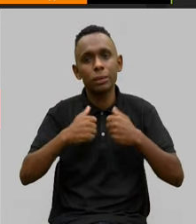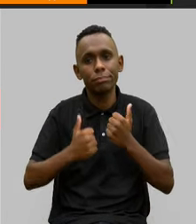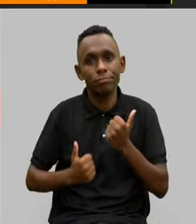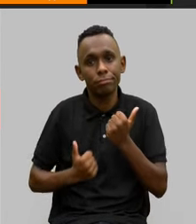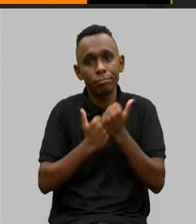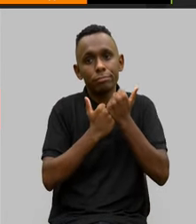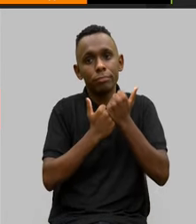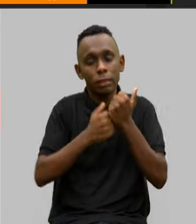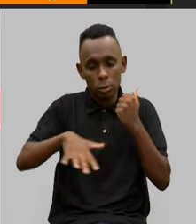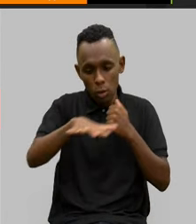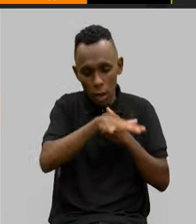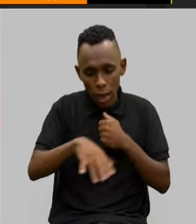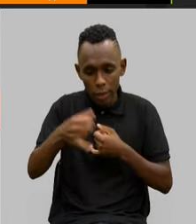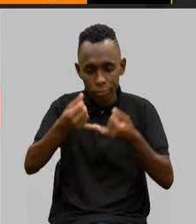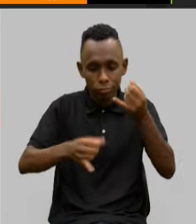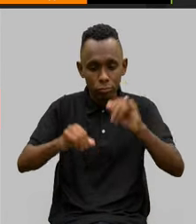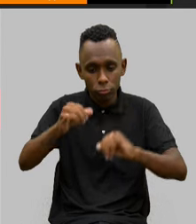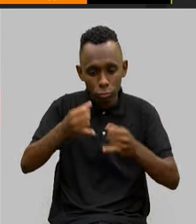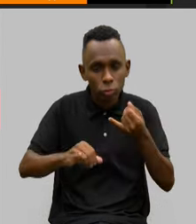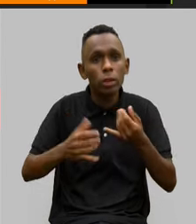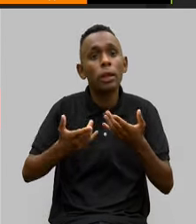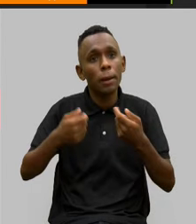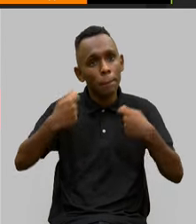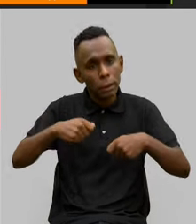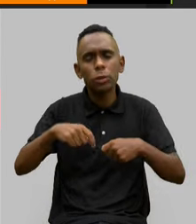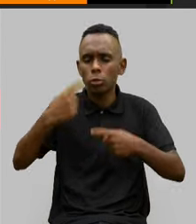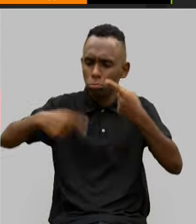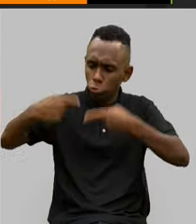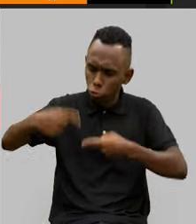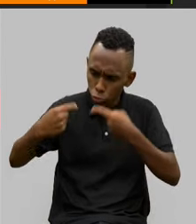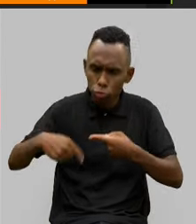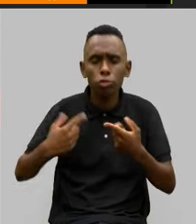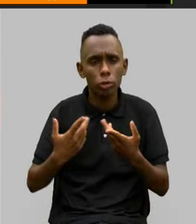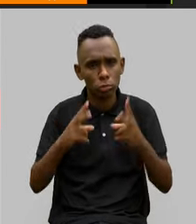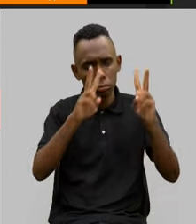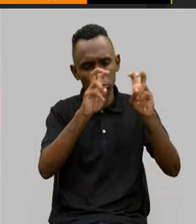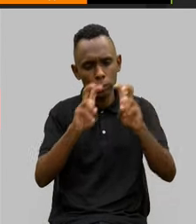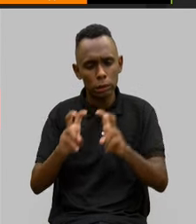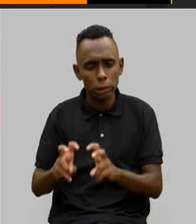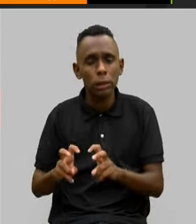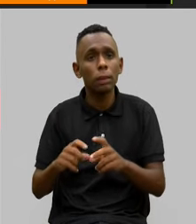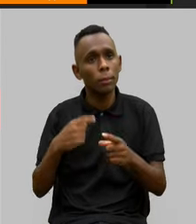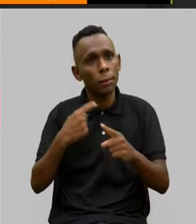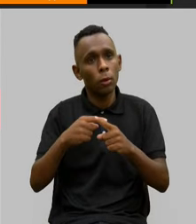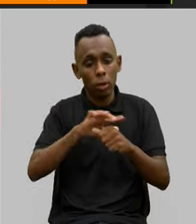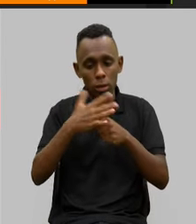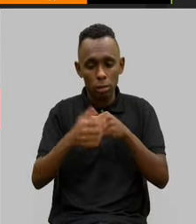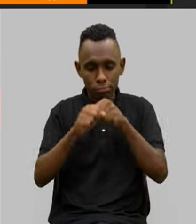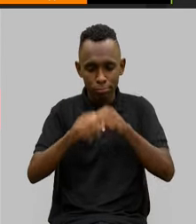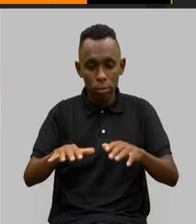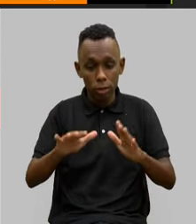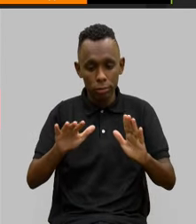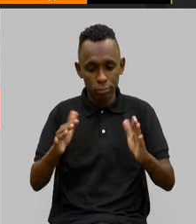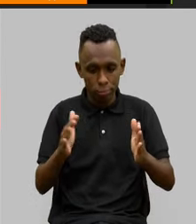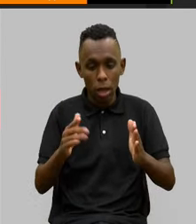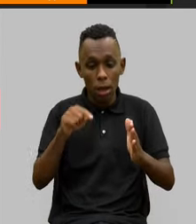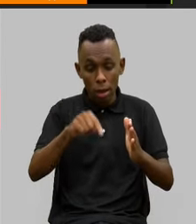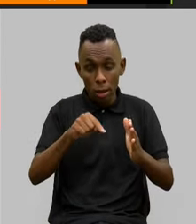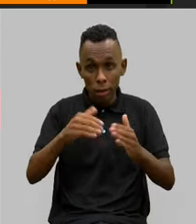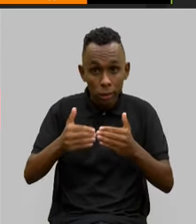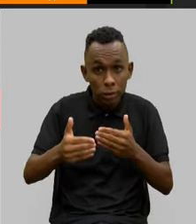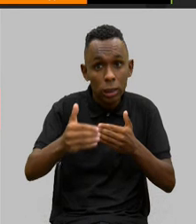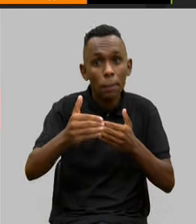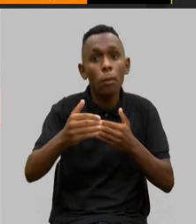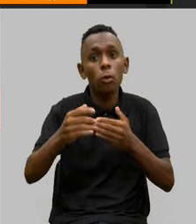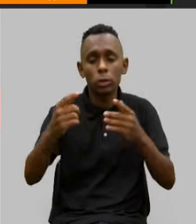nossa farmoquímica a gente tem debatido muito isso no Brasil eh principalmente depois né da da pandemia da covid-19 a gente precisa tá